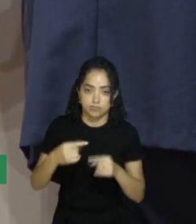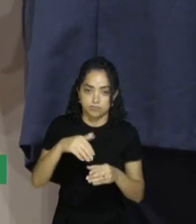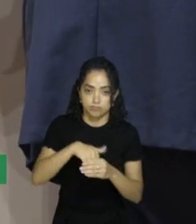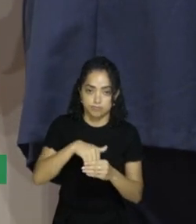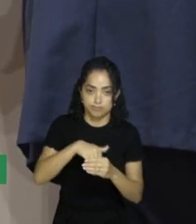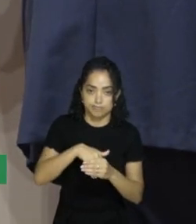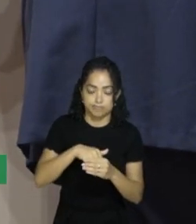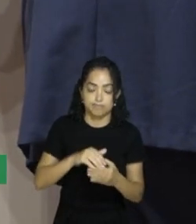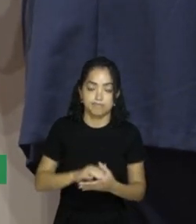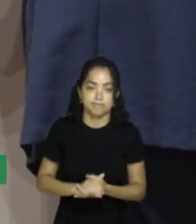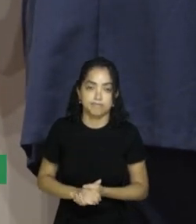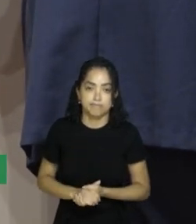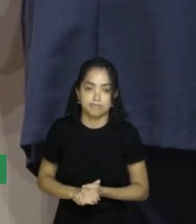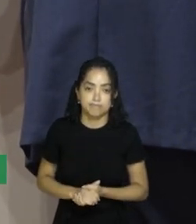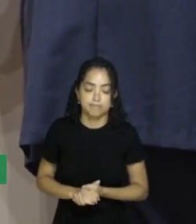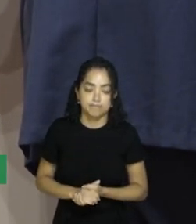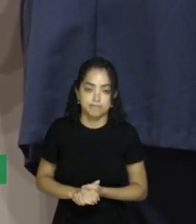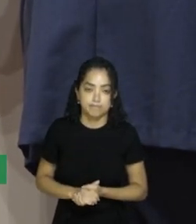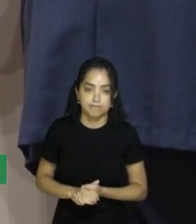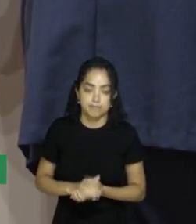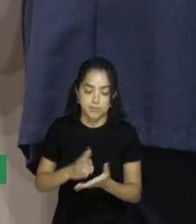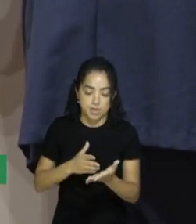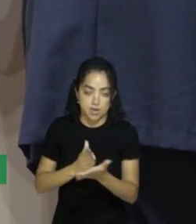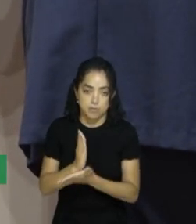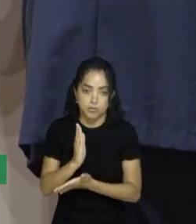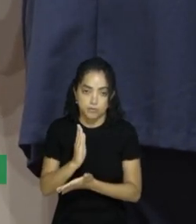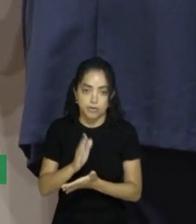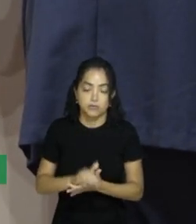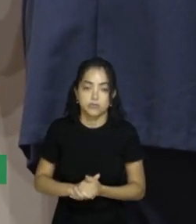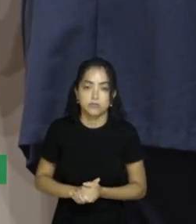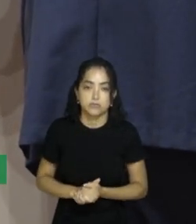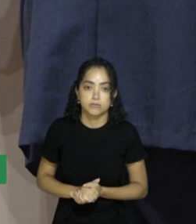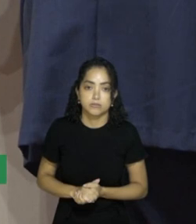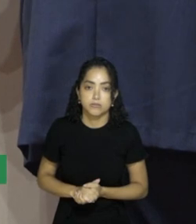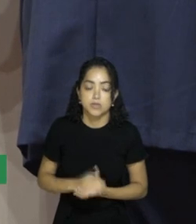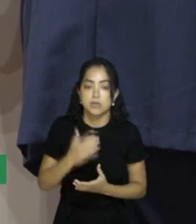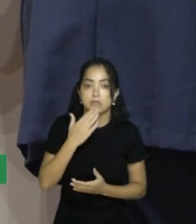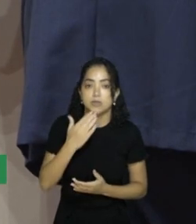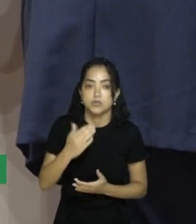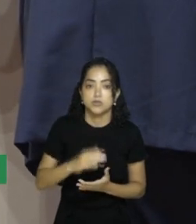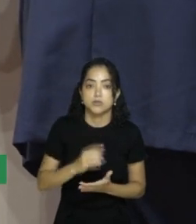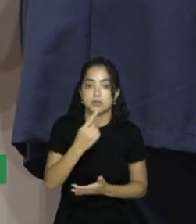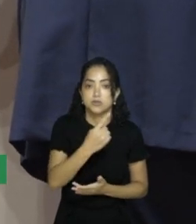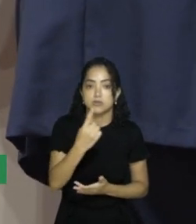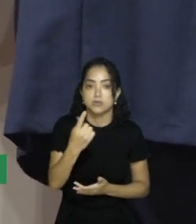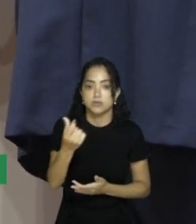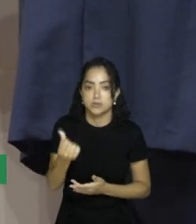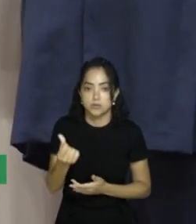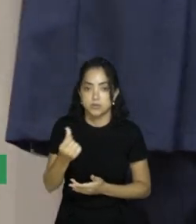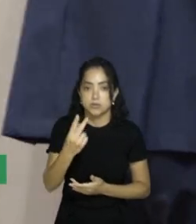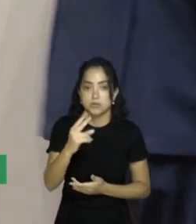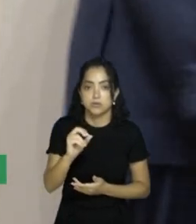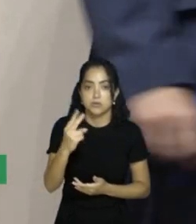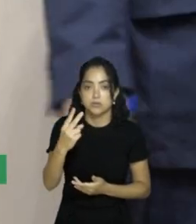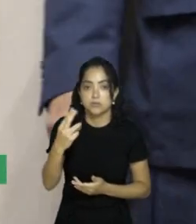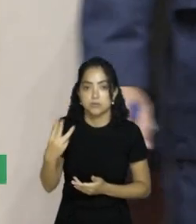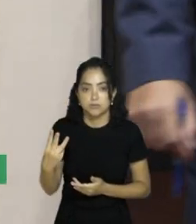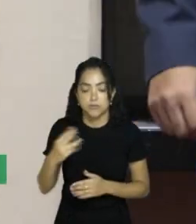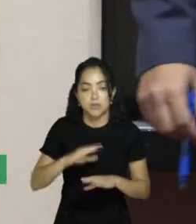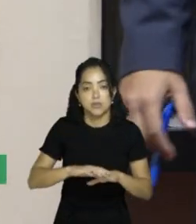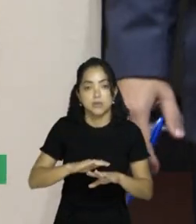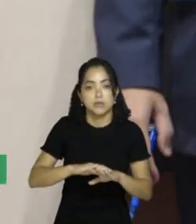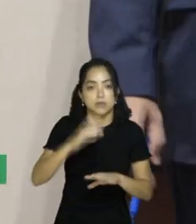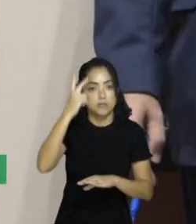deputados que aprovam permanência como se encontra aprovado por unanimidade pedindo informação 116 2023 autoria deputada Paulinha